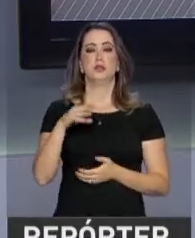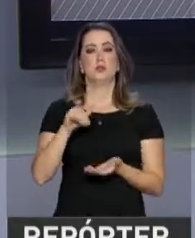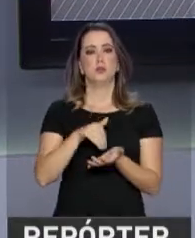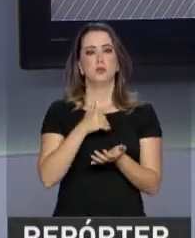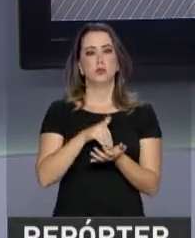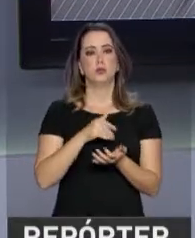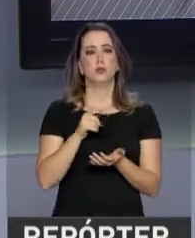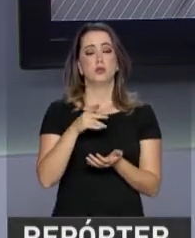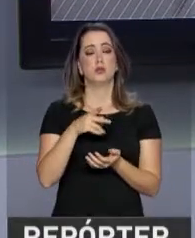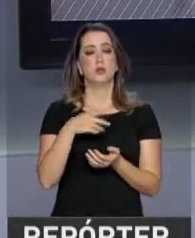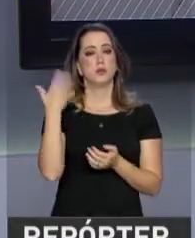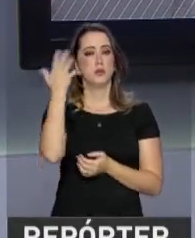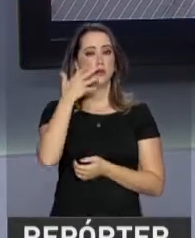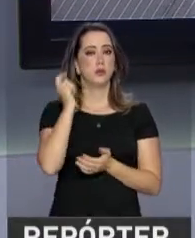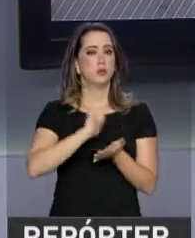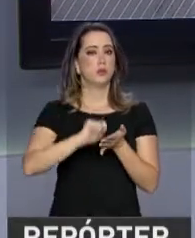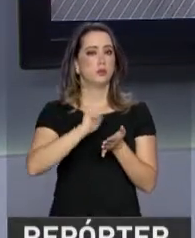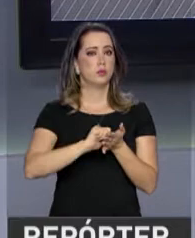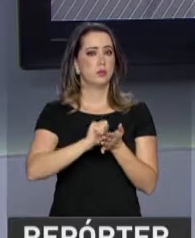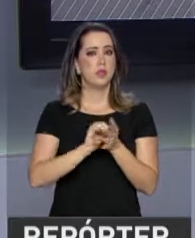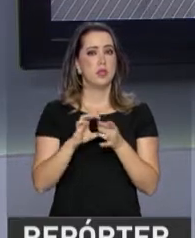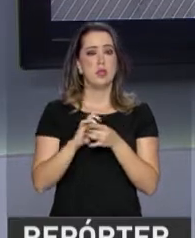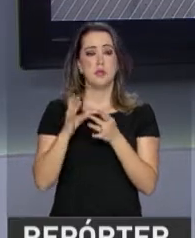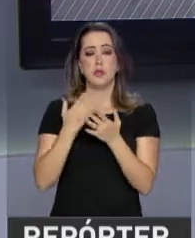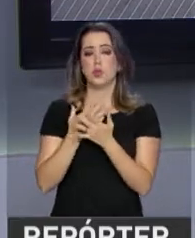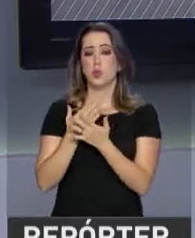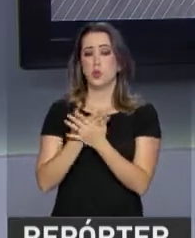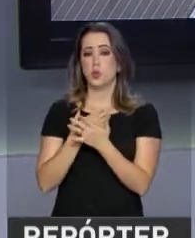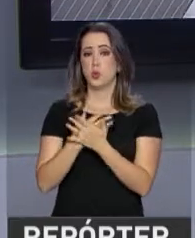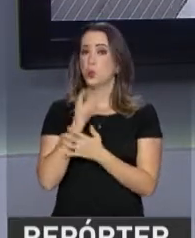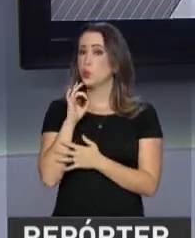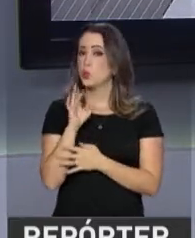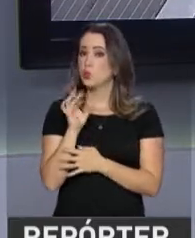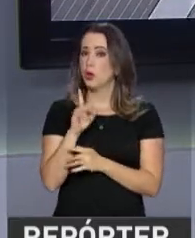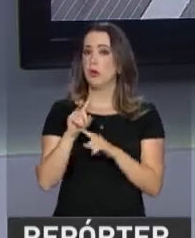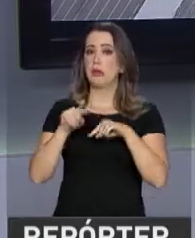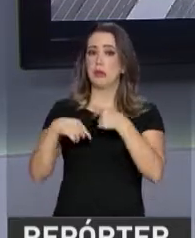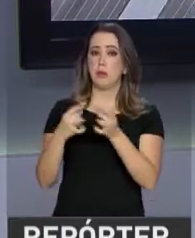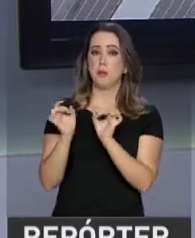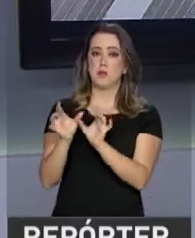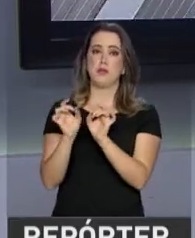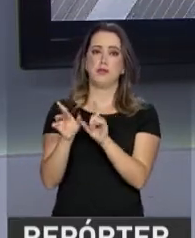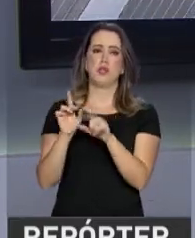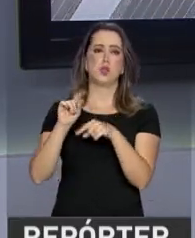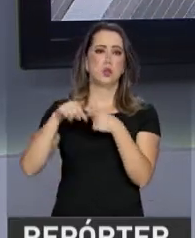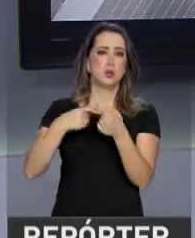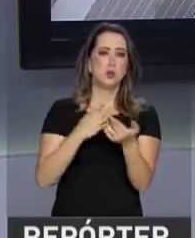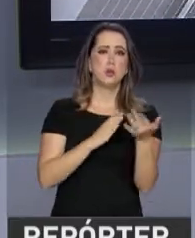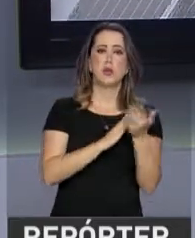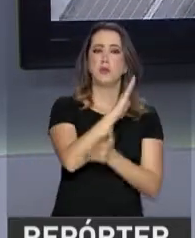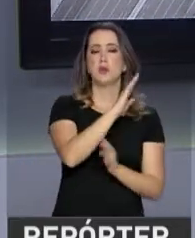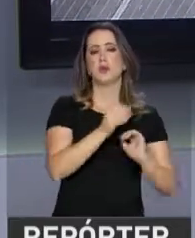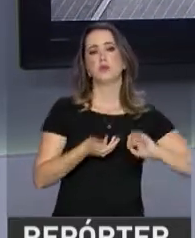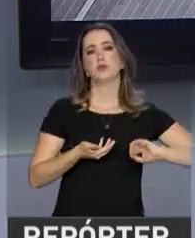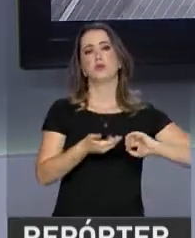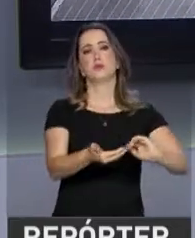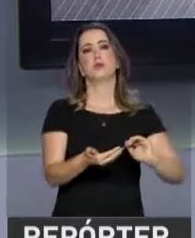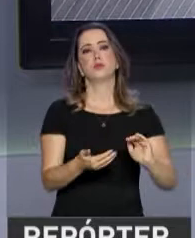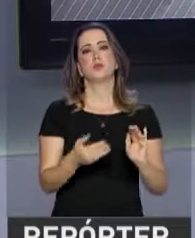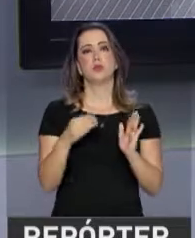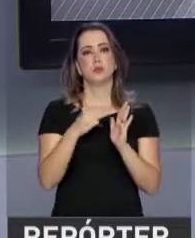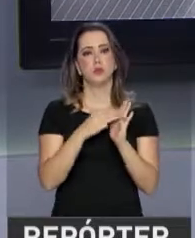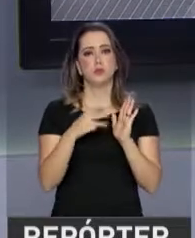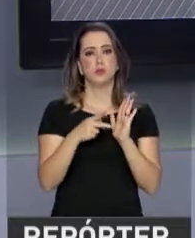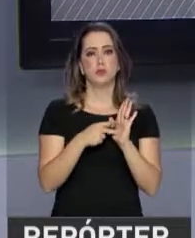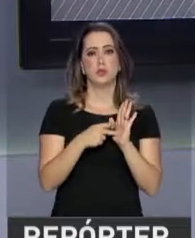que o decreto autoriza apenas os estudos e que a capitalização da Eletrobras só será feita após o Congresso Nacional aprovar a medida